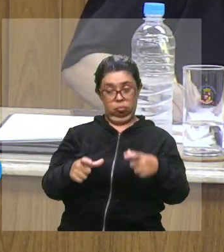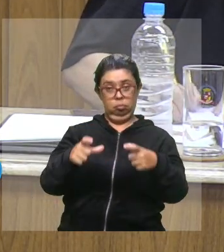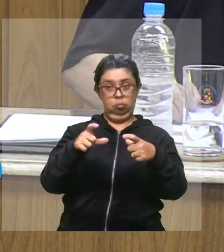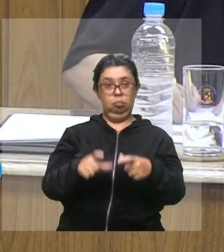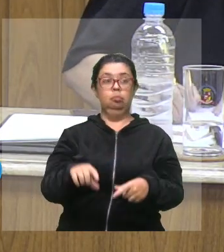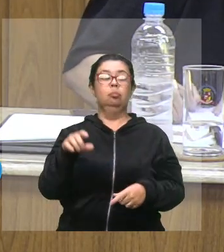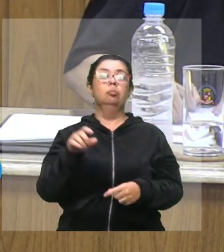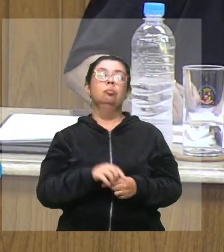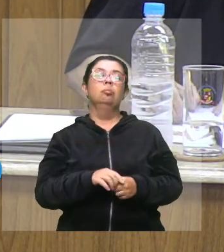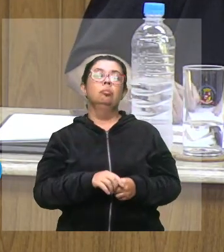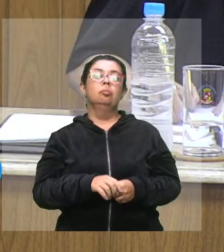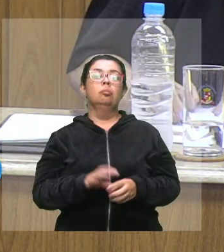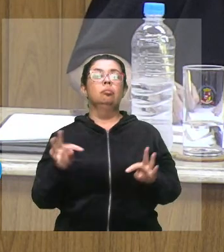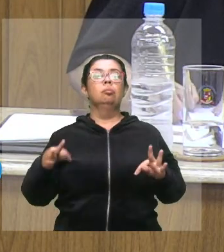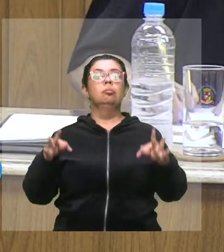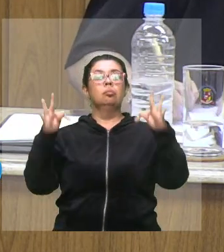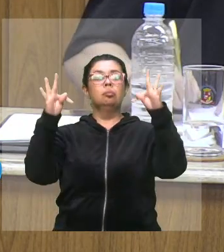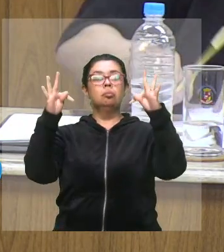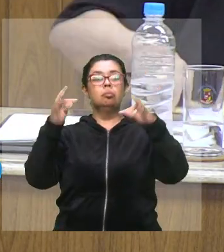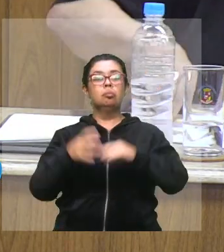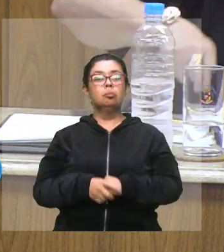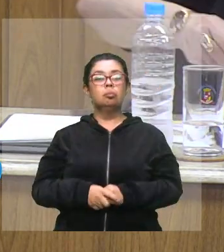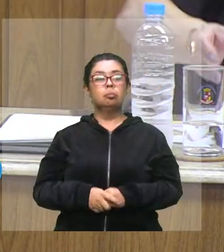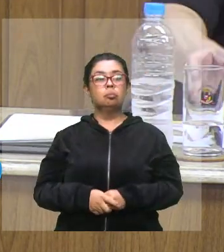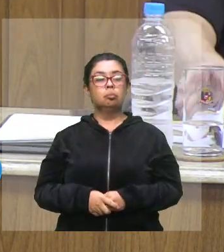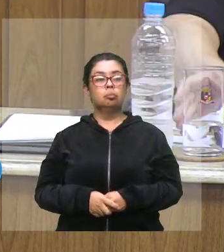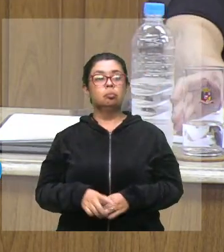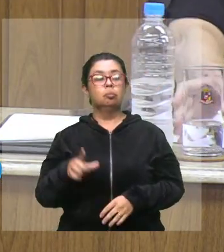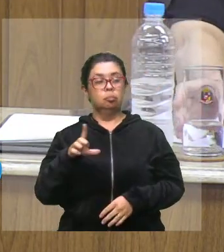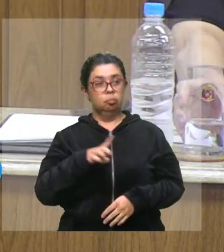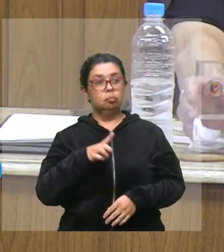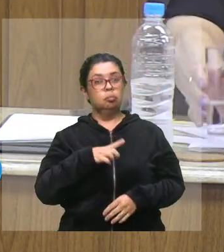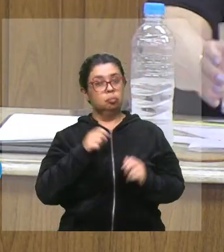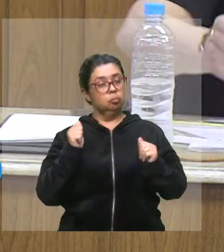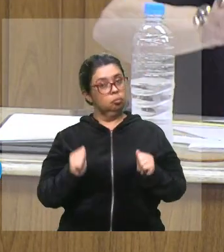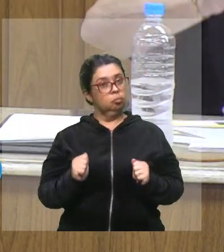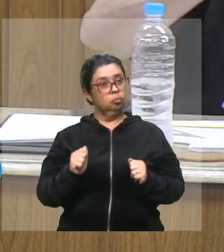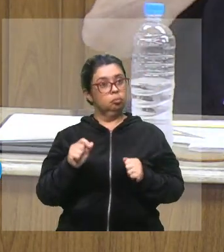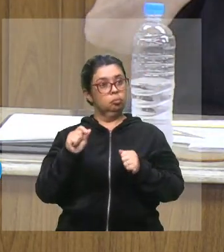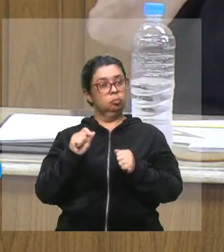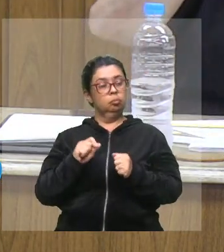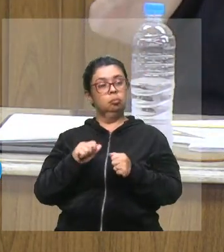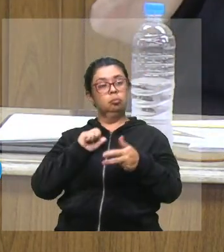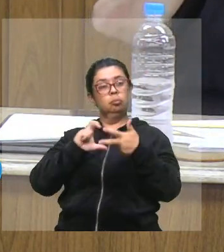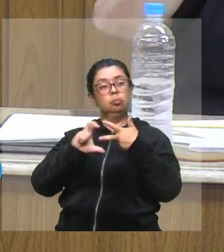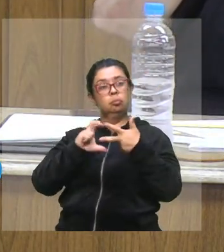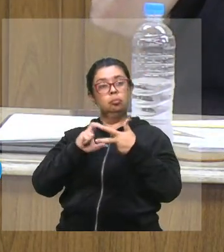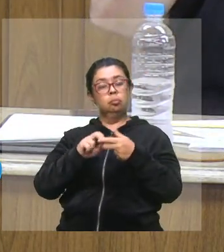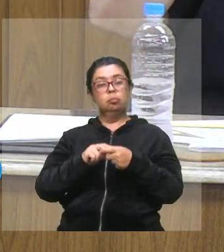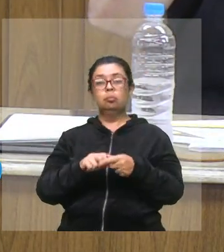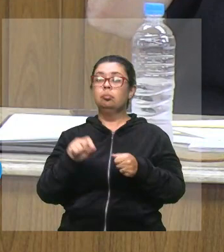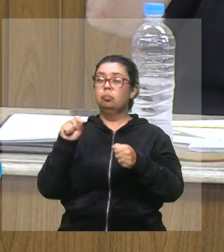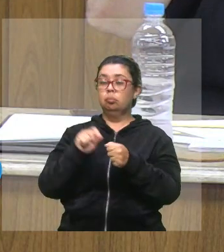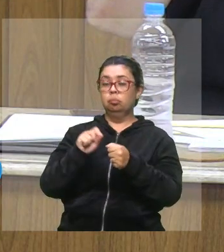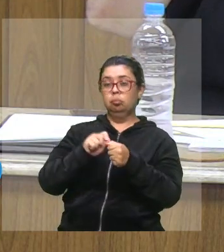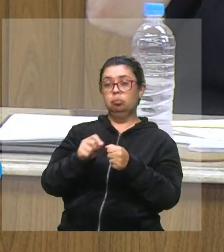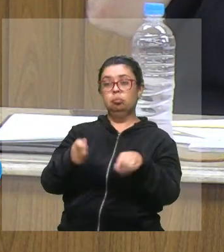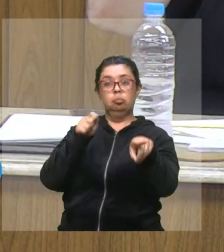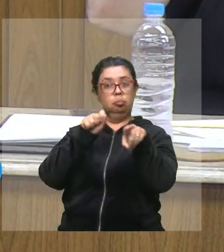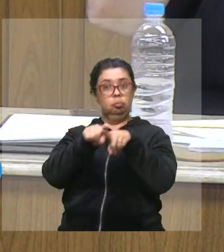o Centro de Inovação Tecnológica, mas também existe a possibilidade do Poder Executivo alugar uma